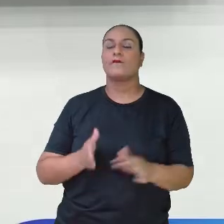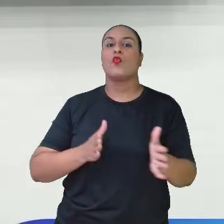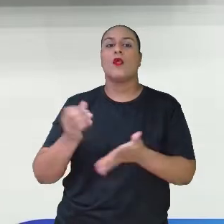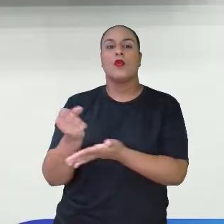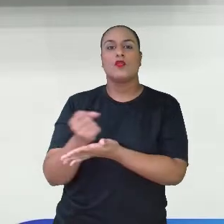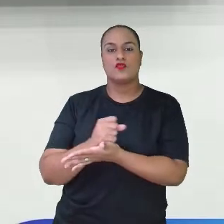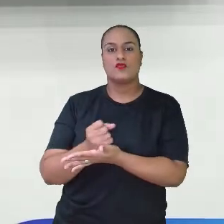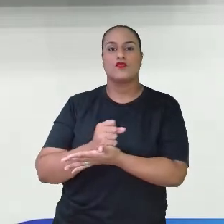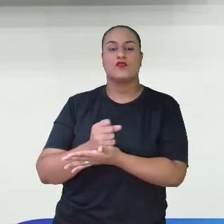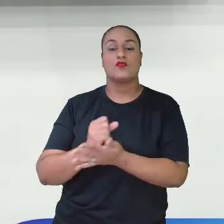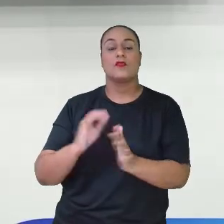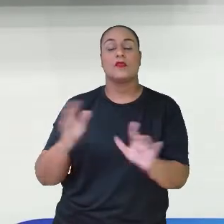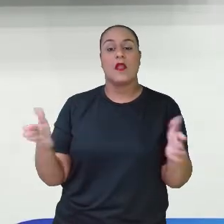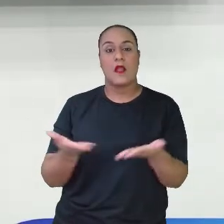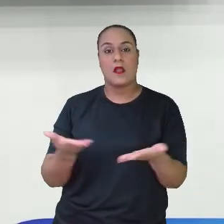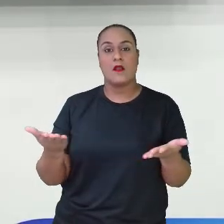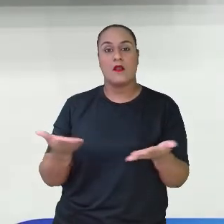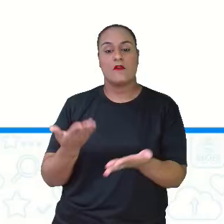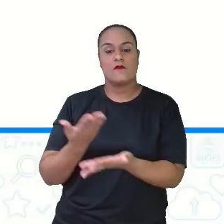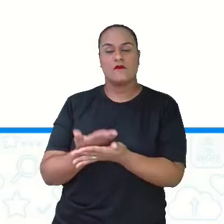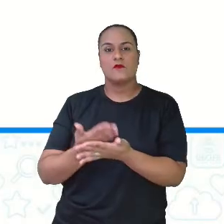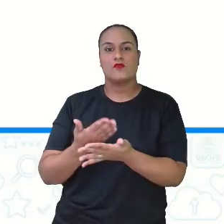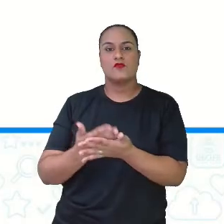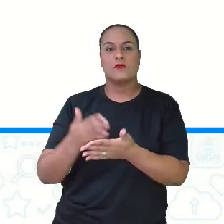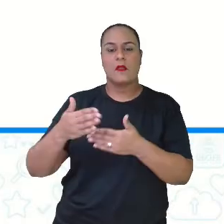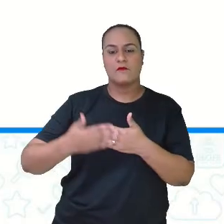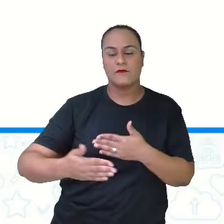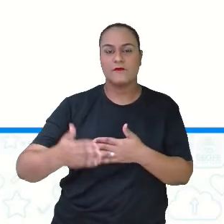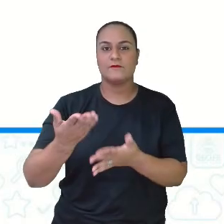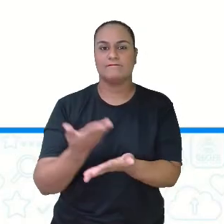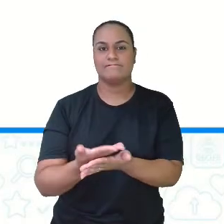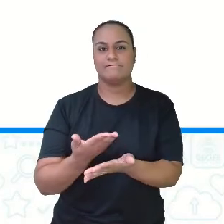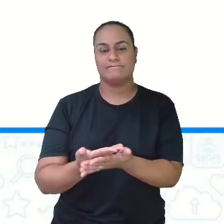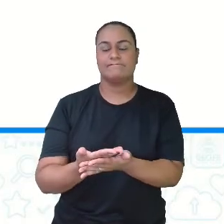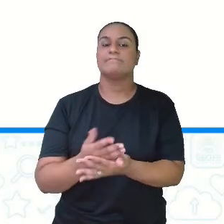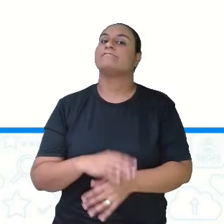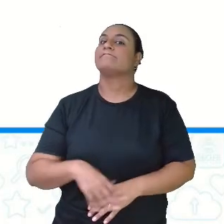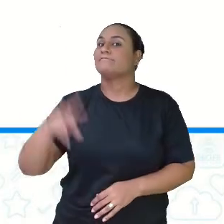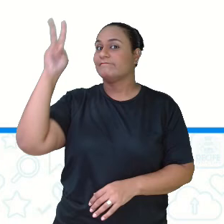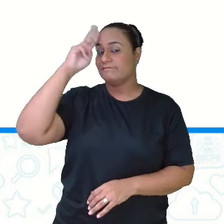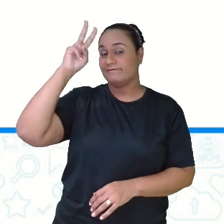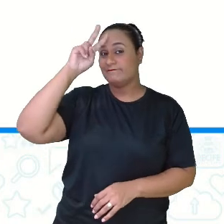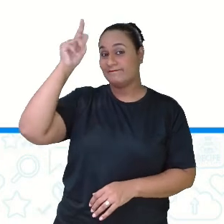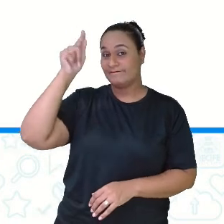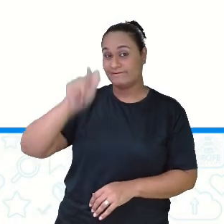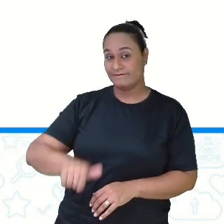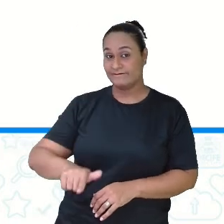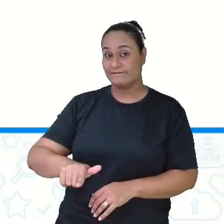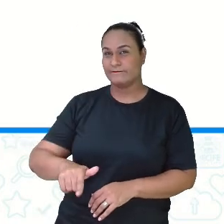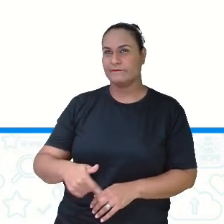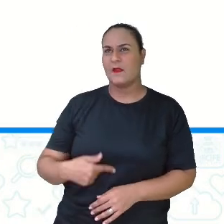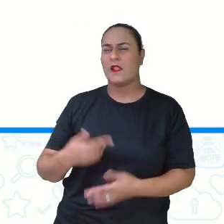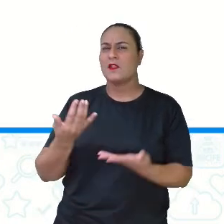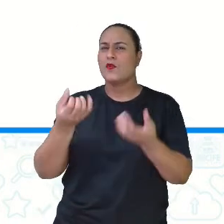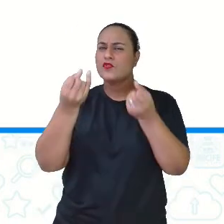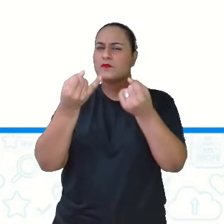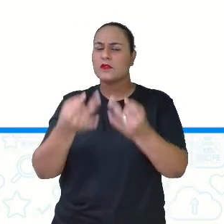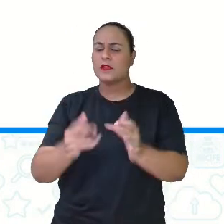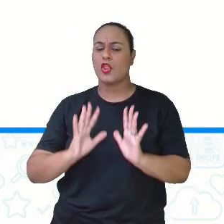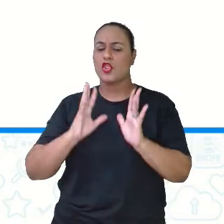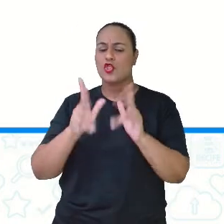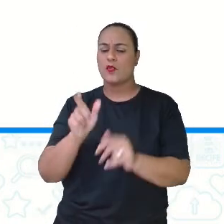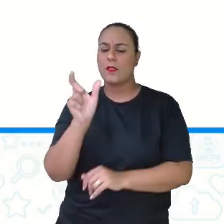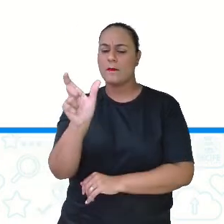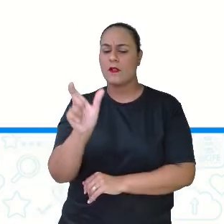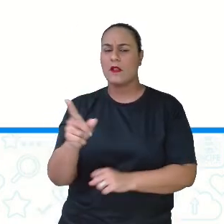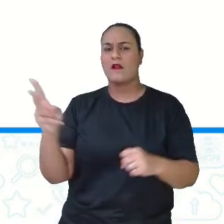na sequência da aula. Tá certo? Mas vamos relembrar. Eu disse que todas as palavras são